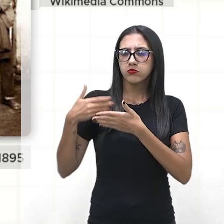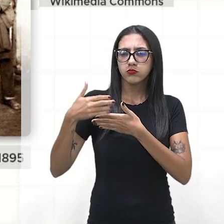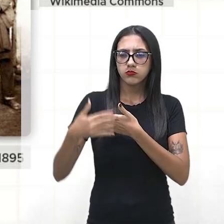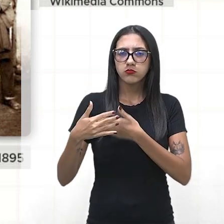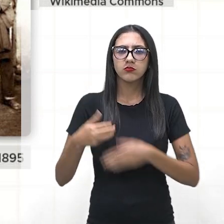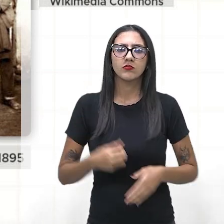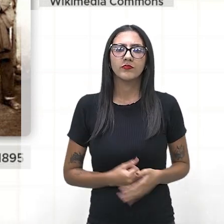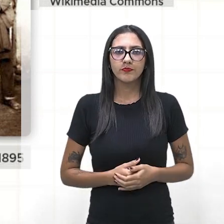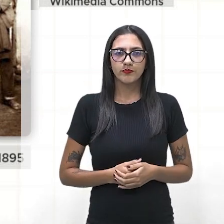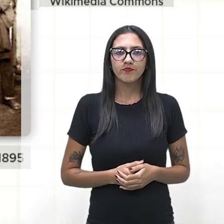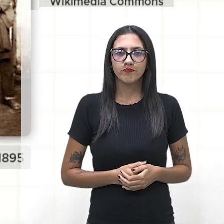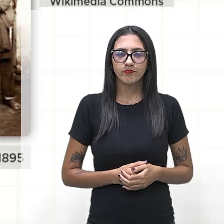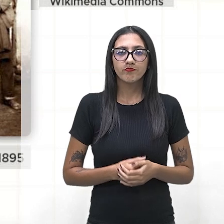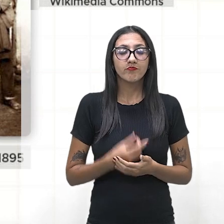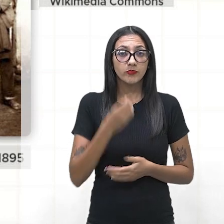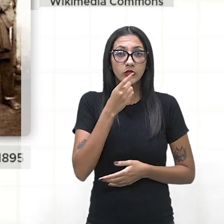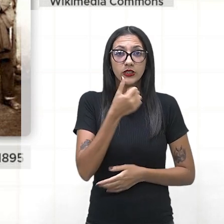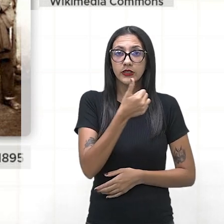maio de